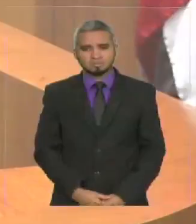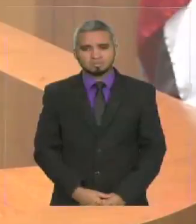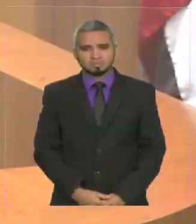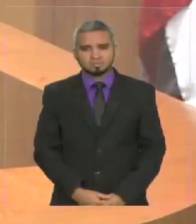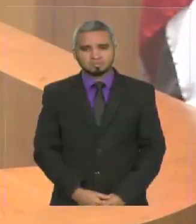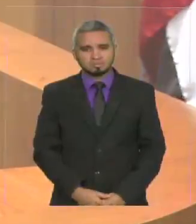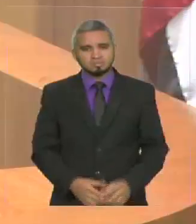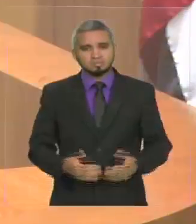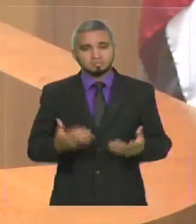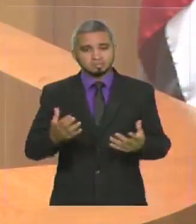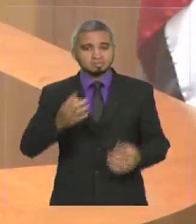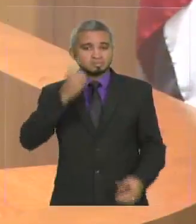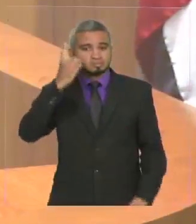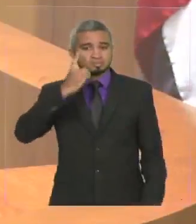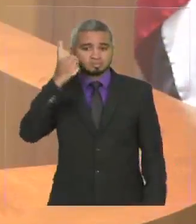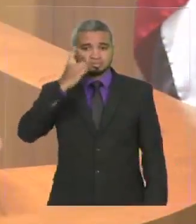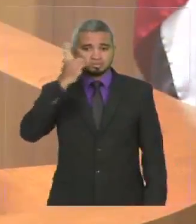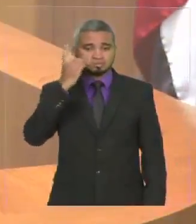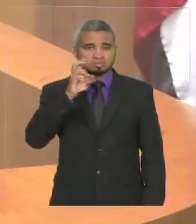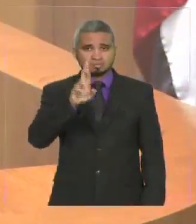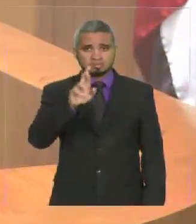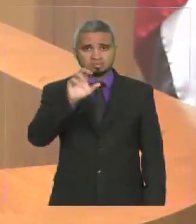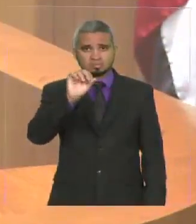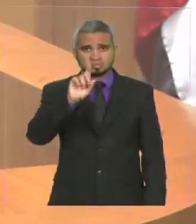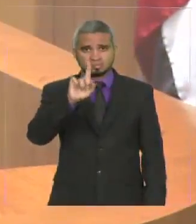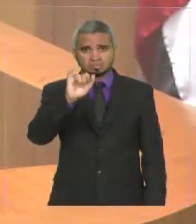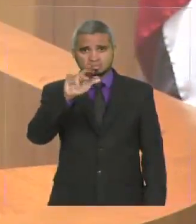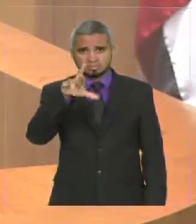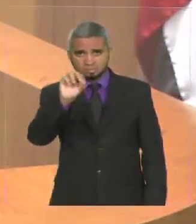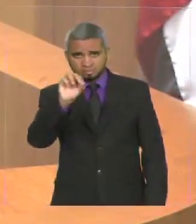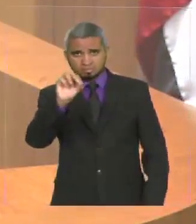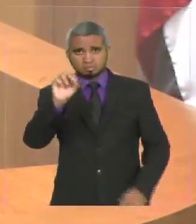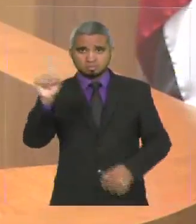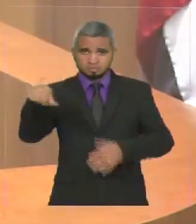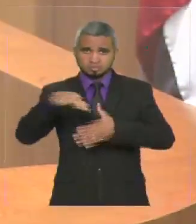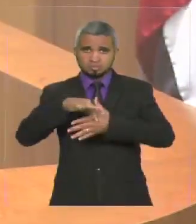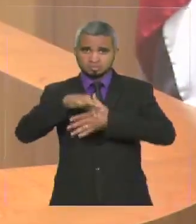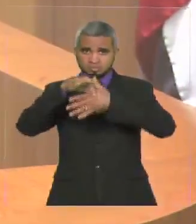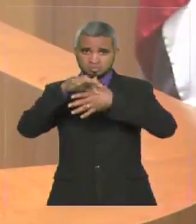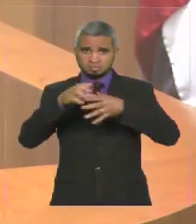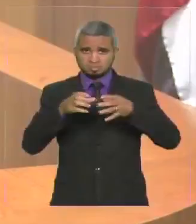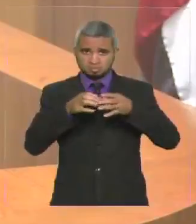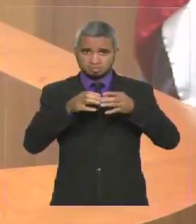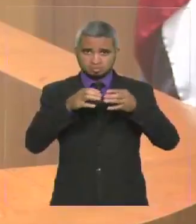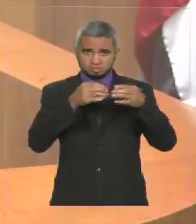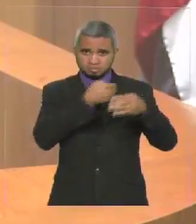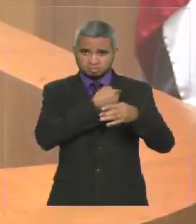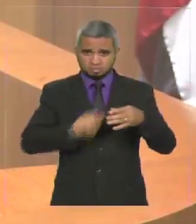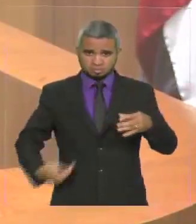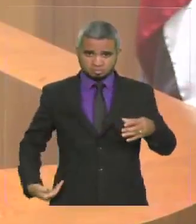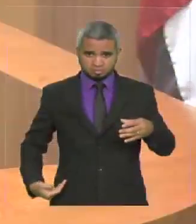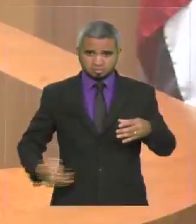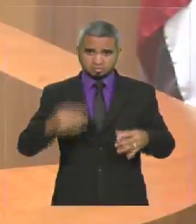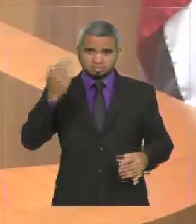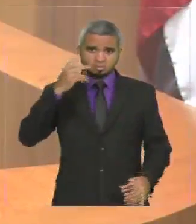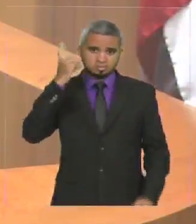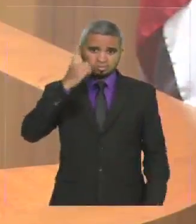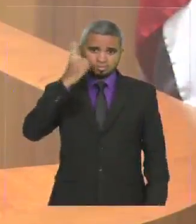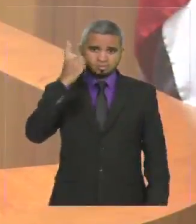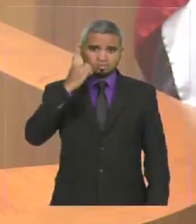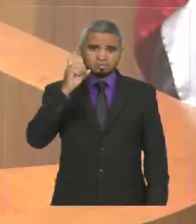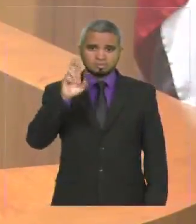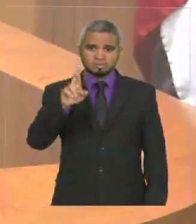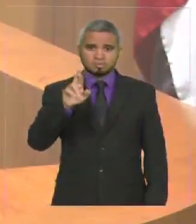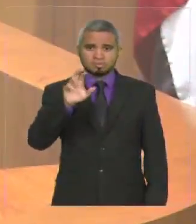aí, deputado Rogério Cafeteira, líder do governo. Deputado Rogério, queria fazer